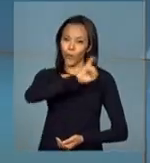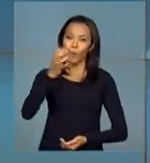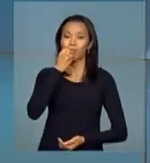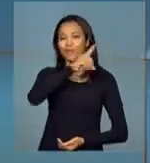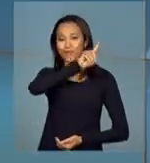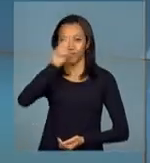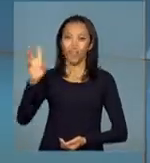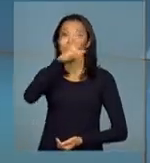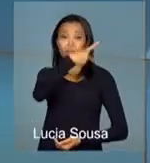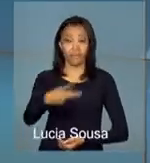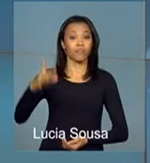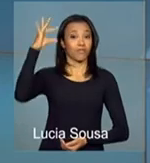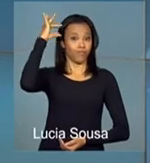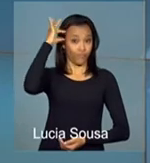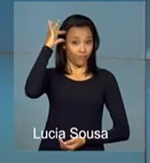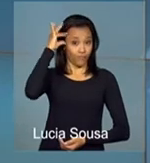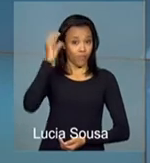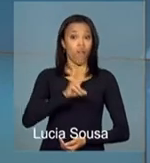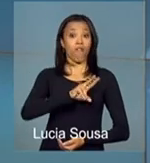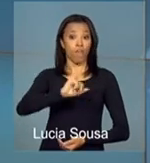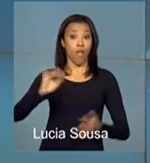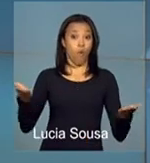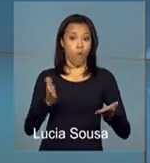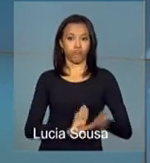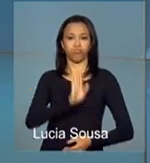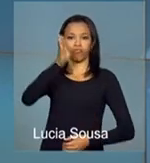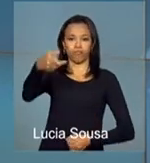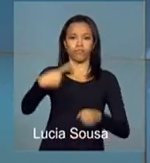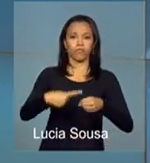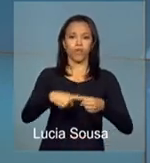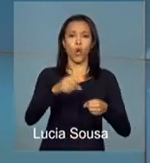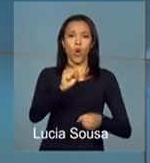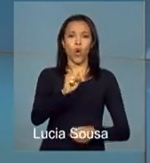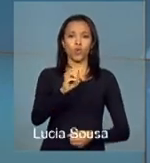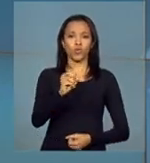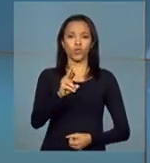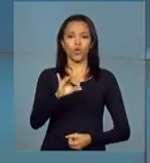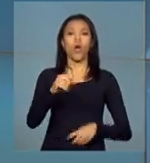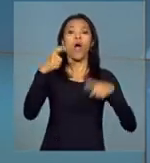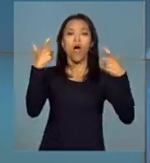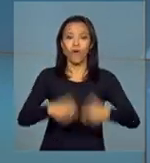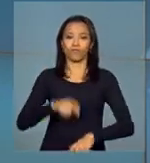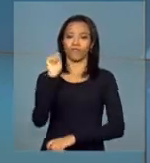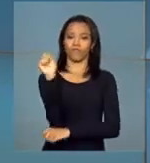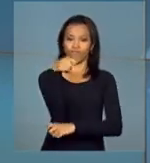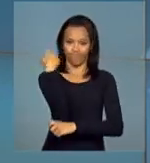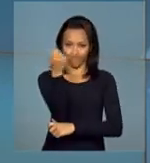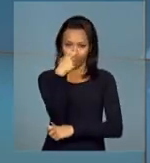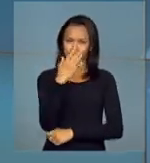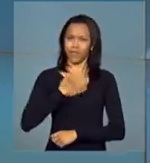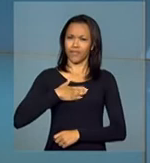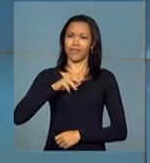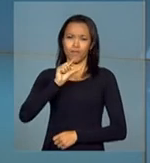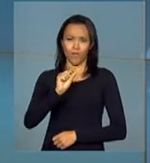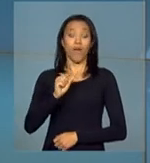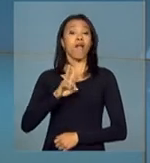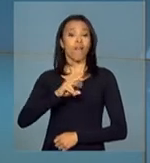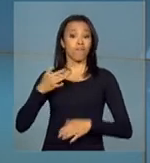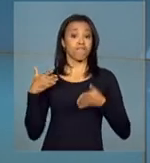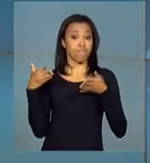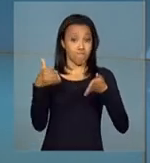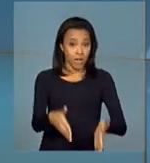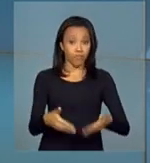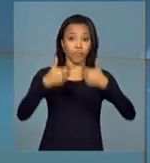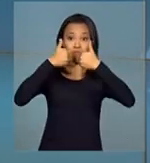Olá, bom dia. A presidenta Dilma Rousseff vai hoje à cidade de Osório, no Rio Grande do Sul. Daqui a pouco, ela participa